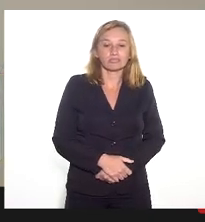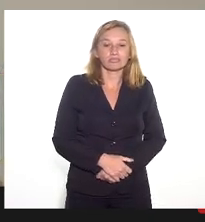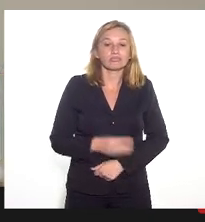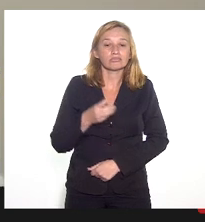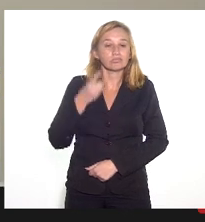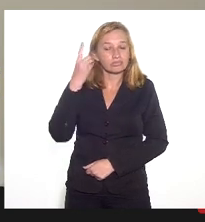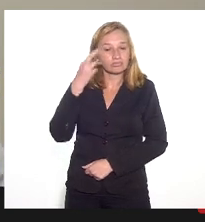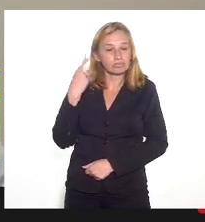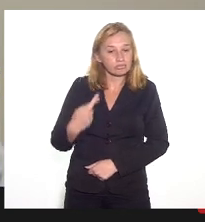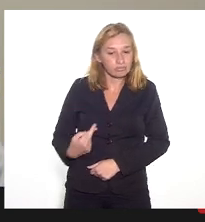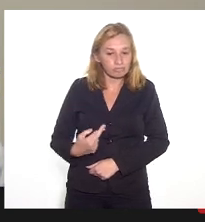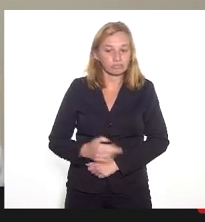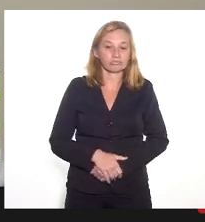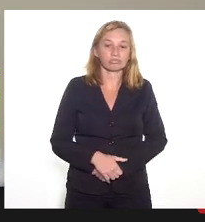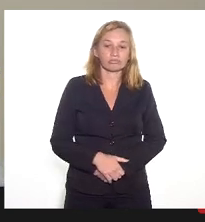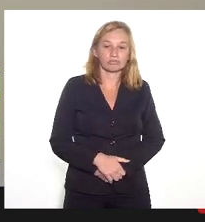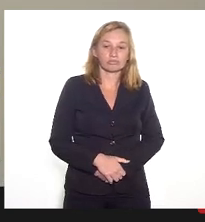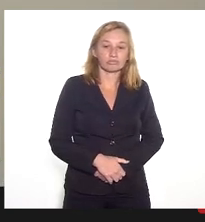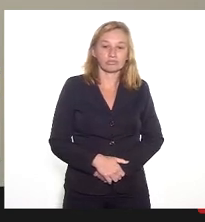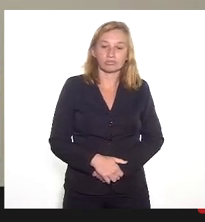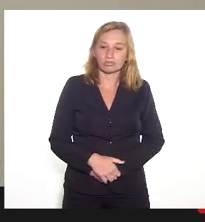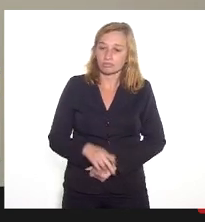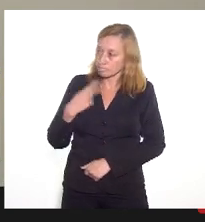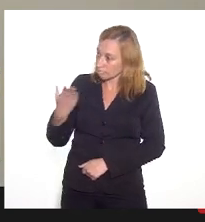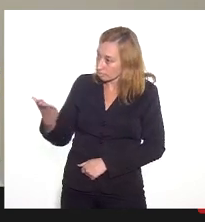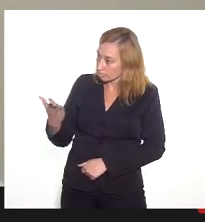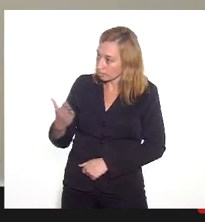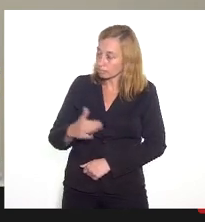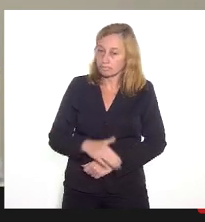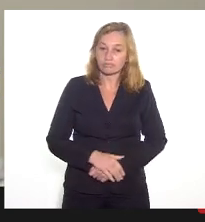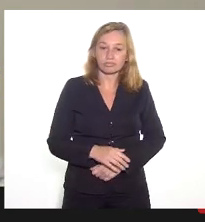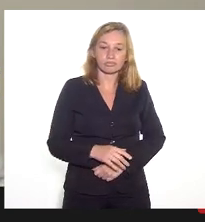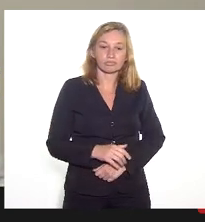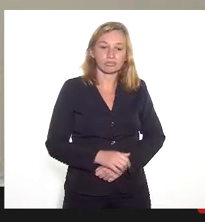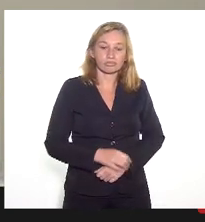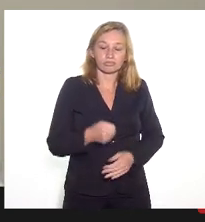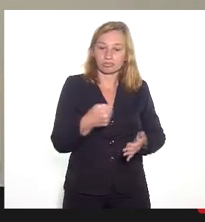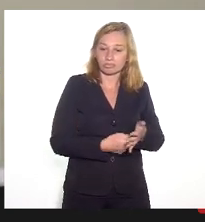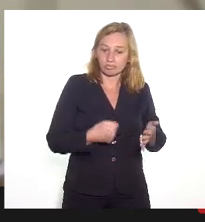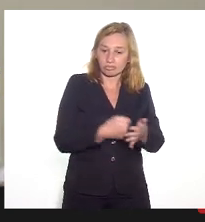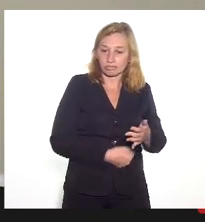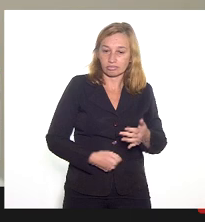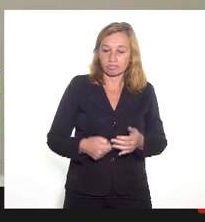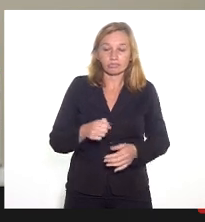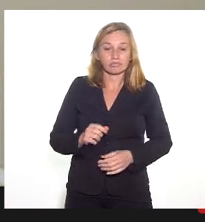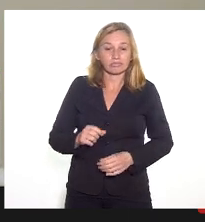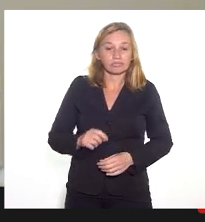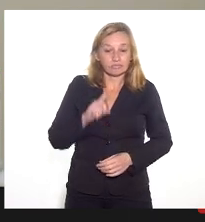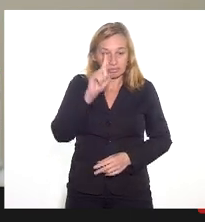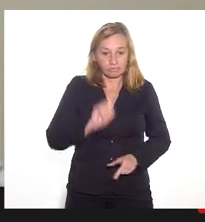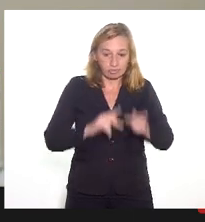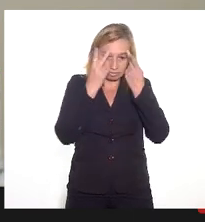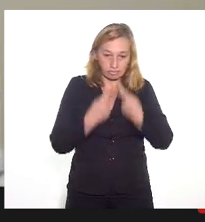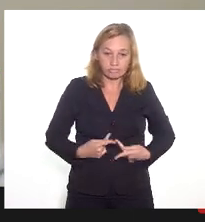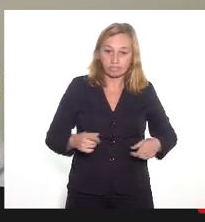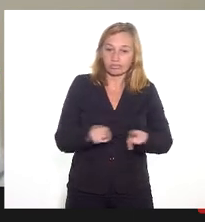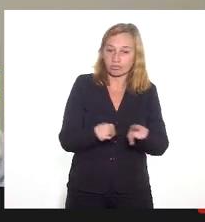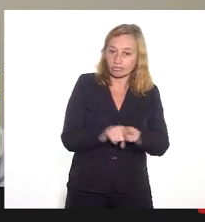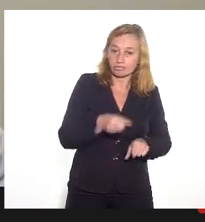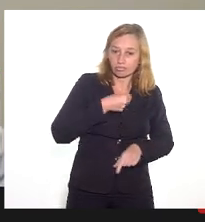deputada Renata Souza, né, chamo para fazer a sua fala. Você que, além de ativista dessa área dos direitos humanos, é também uma